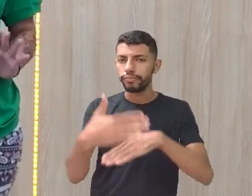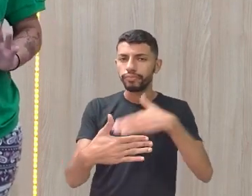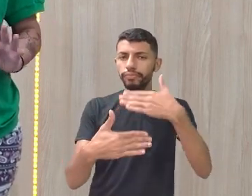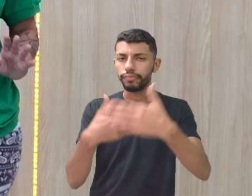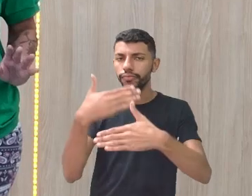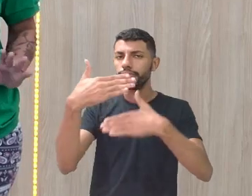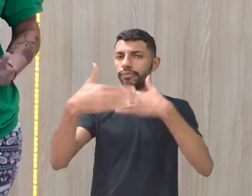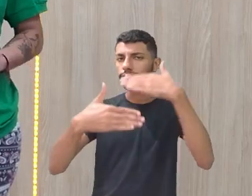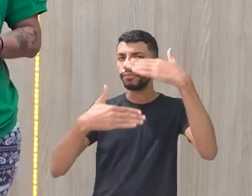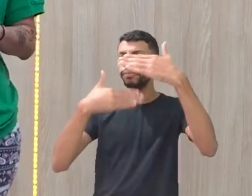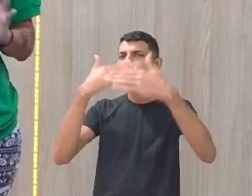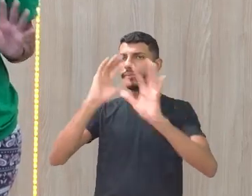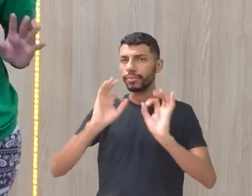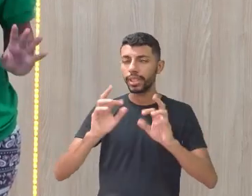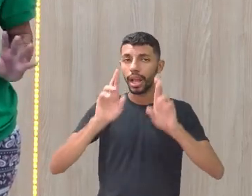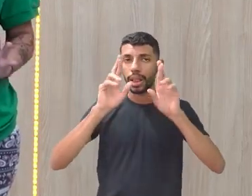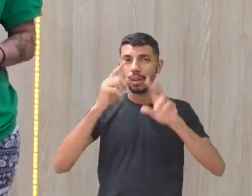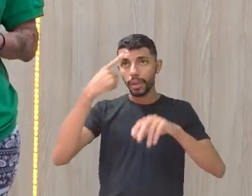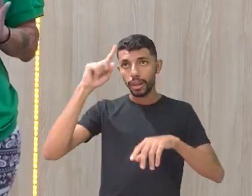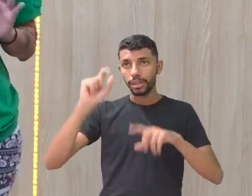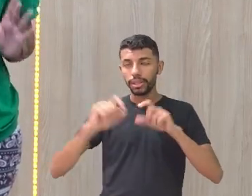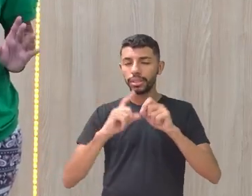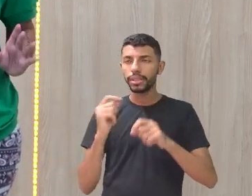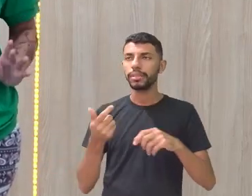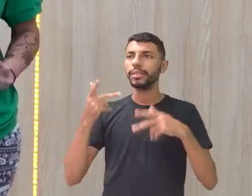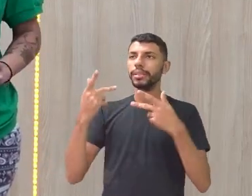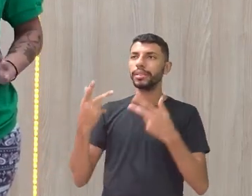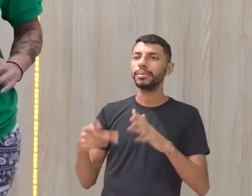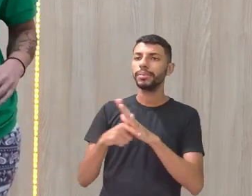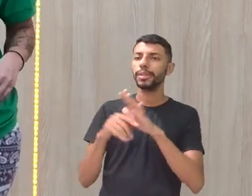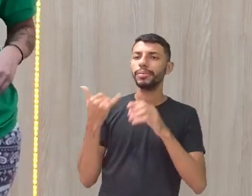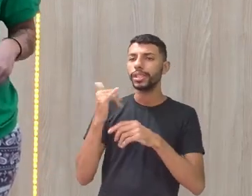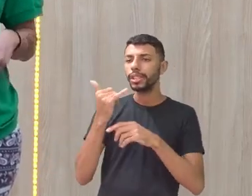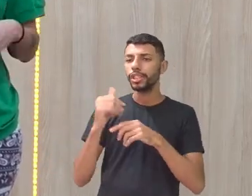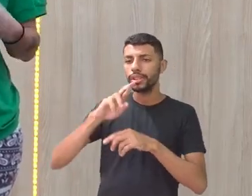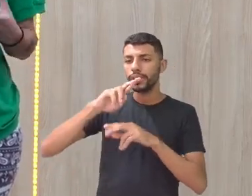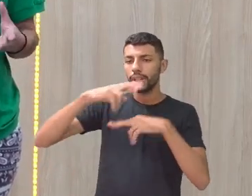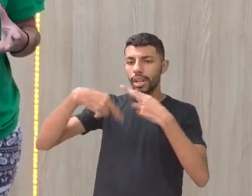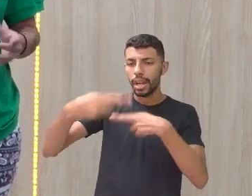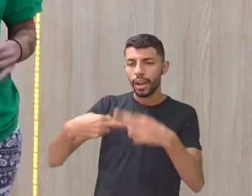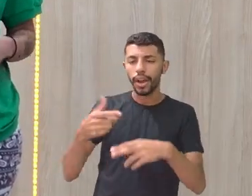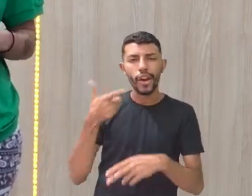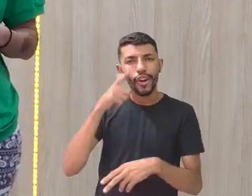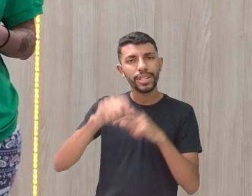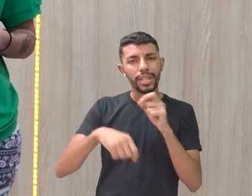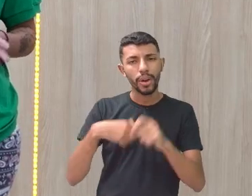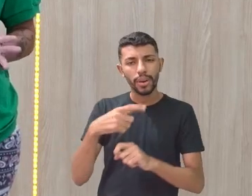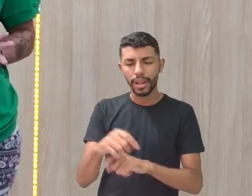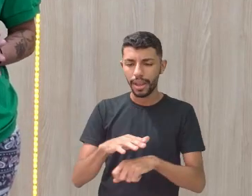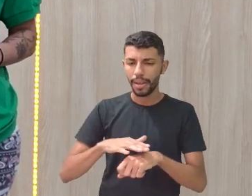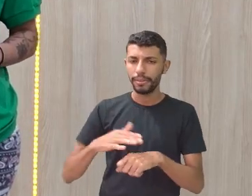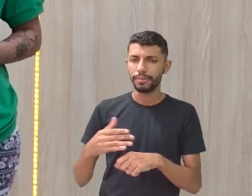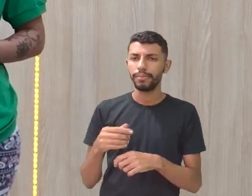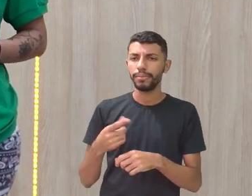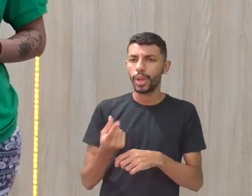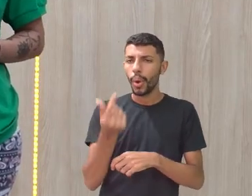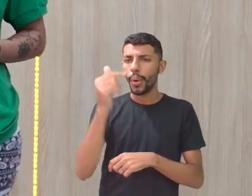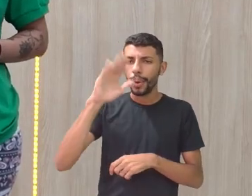né, que essas questões aí de energias renováveis sejam mais baratas, para que a gente possa